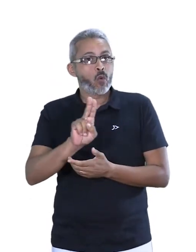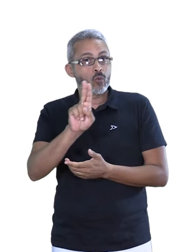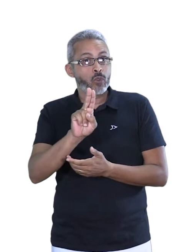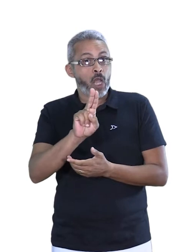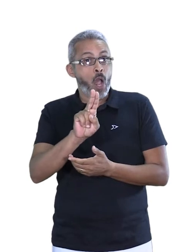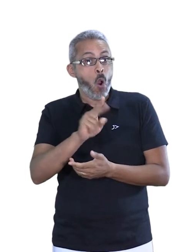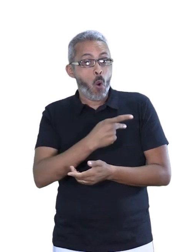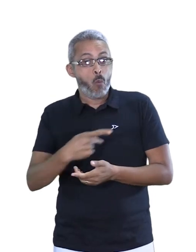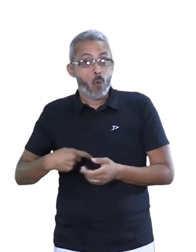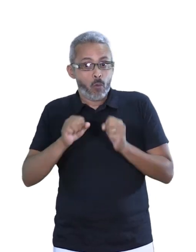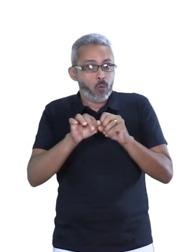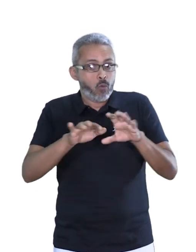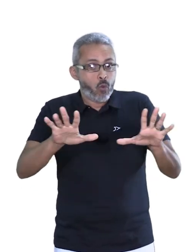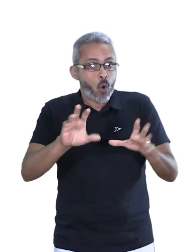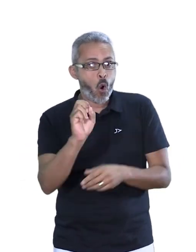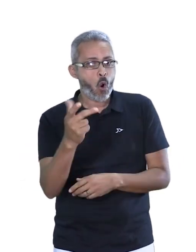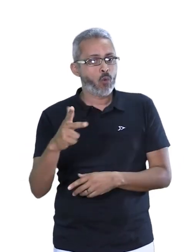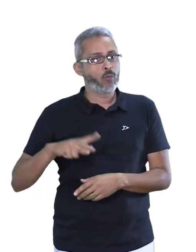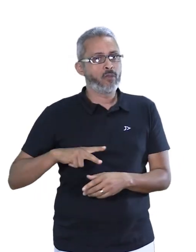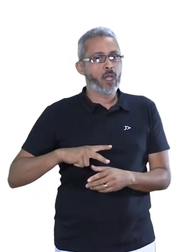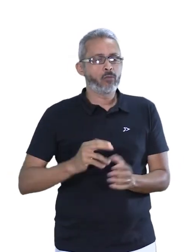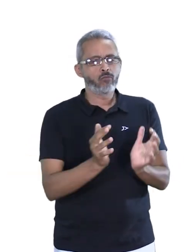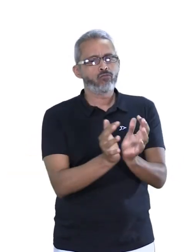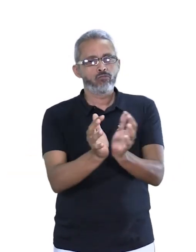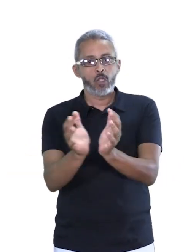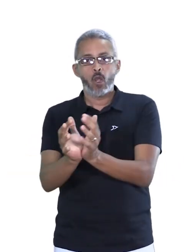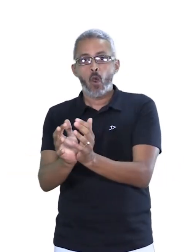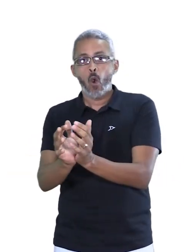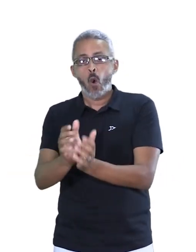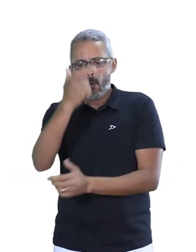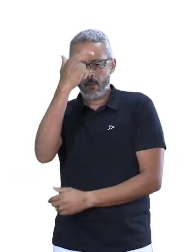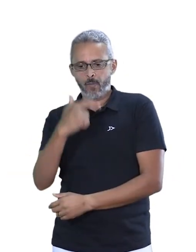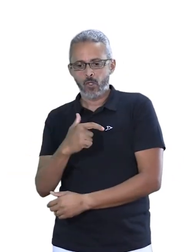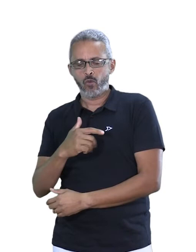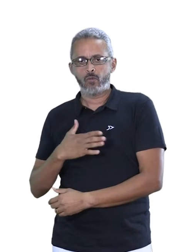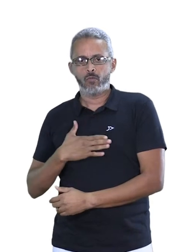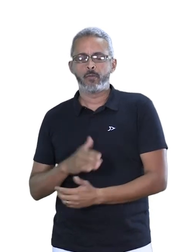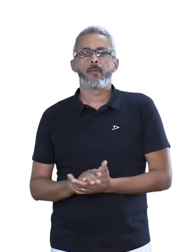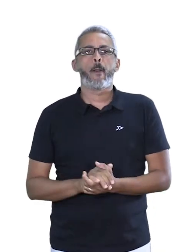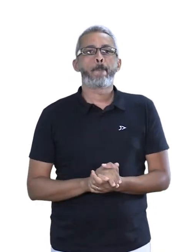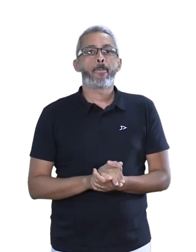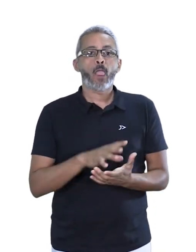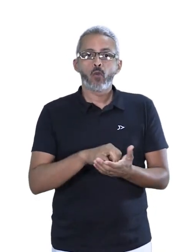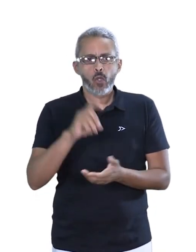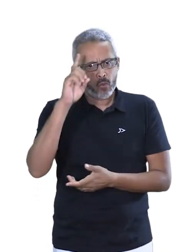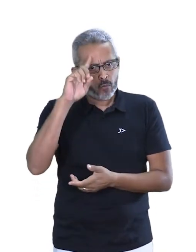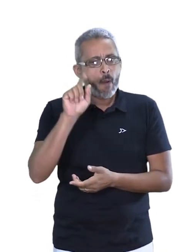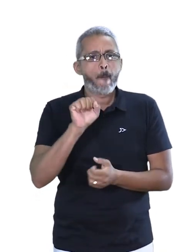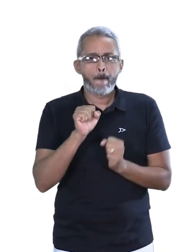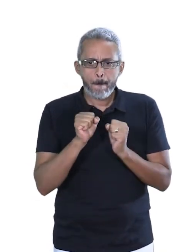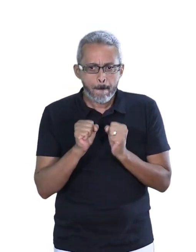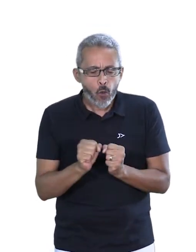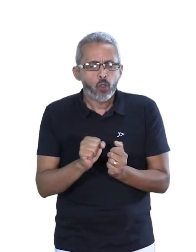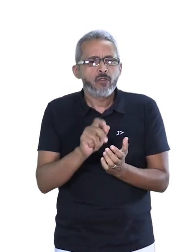algo público, privado, comunitário ou pessoal. O diário pode ser real